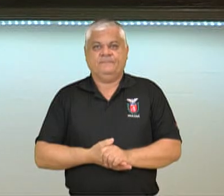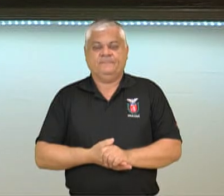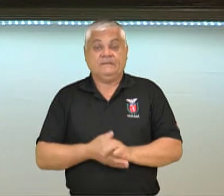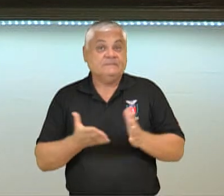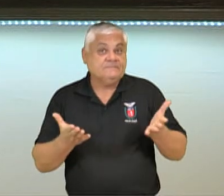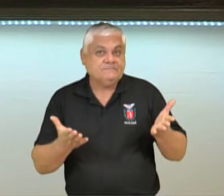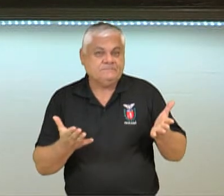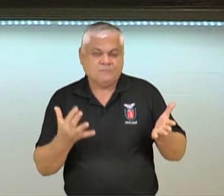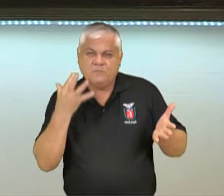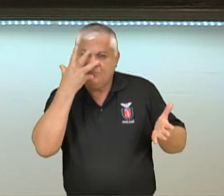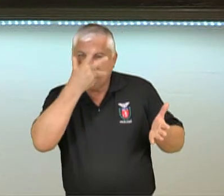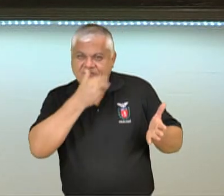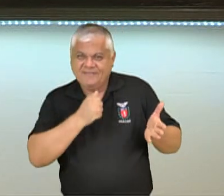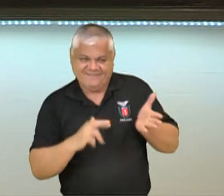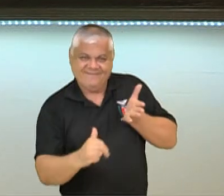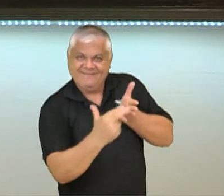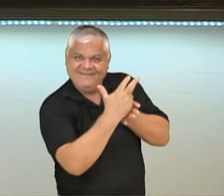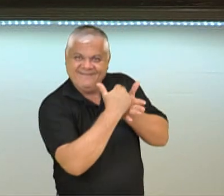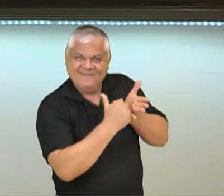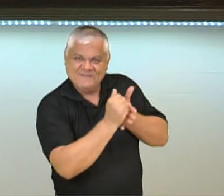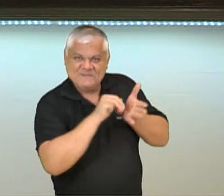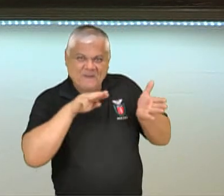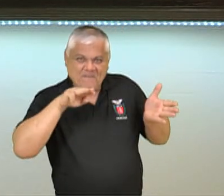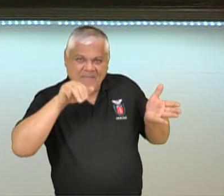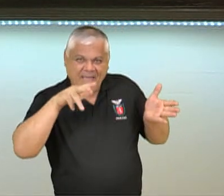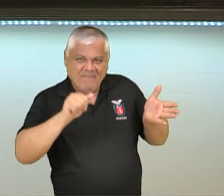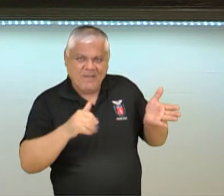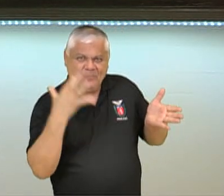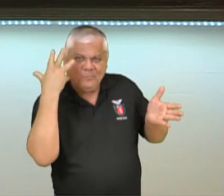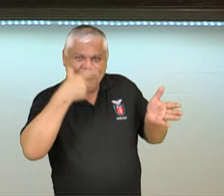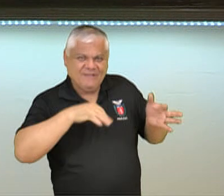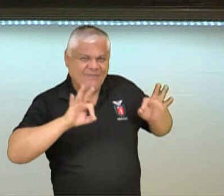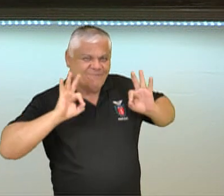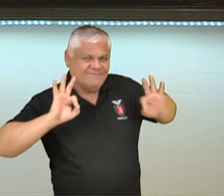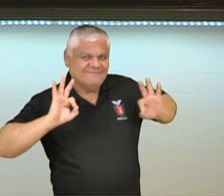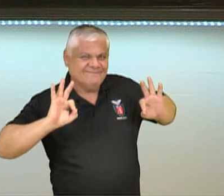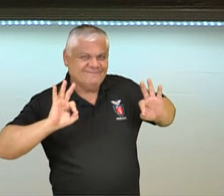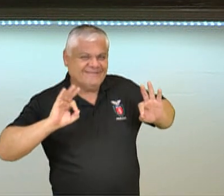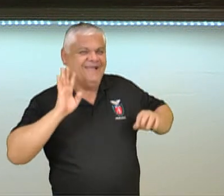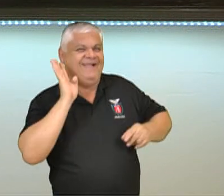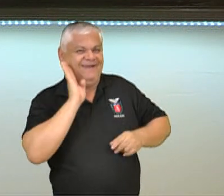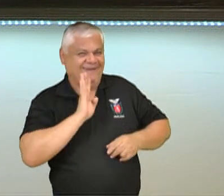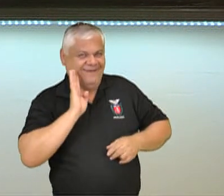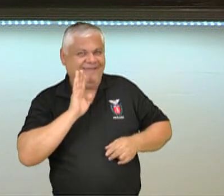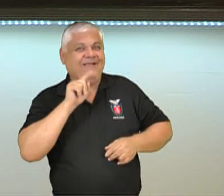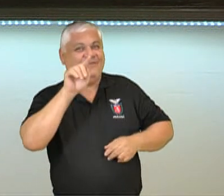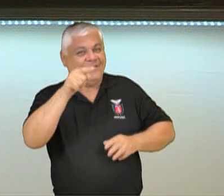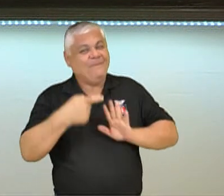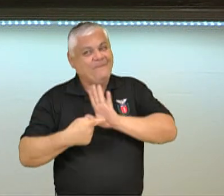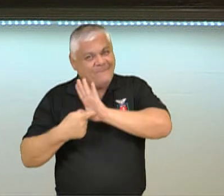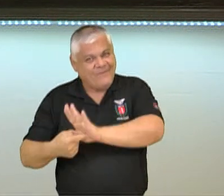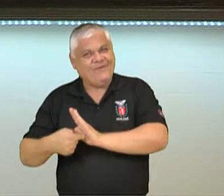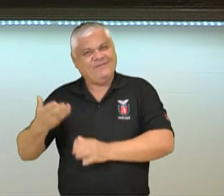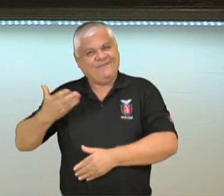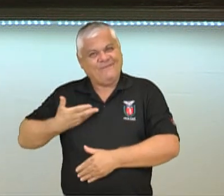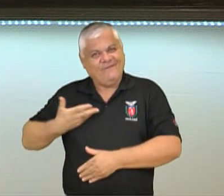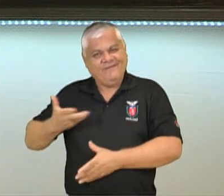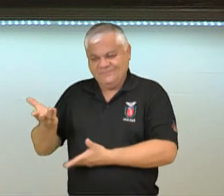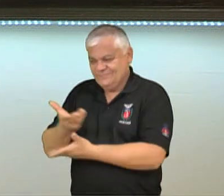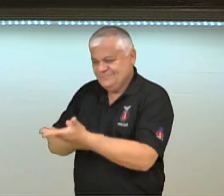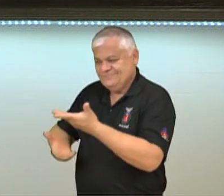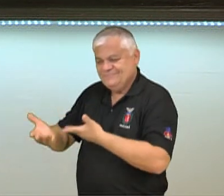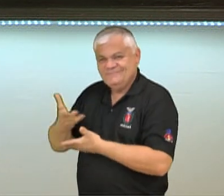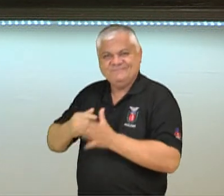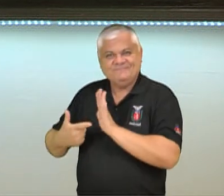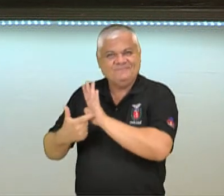E aí, ficou bonito o seu mapa? Ficou da hora, bem bacana? Então não esqueça de compartilhar com os seus colegas e